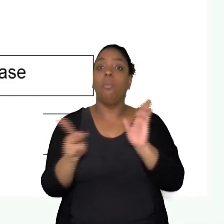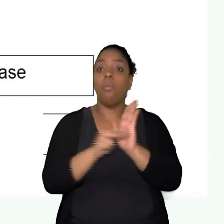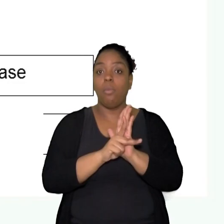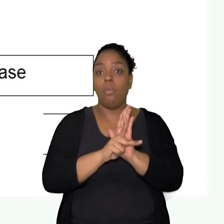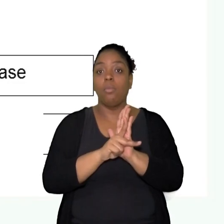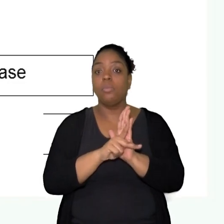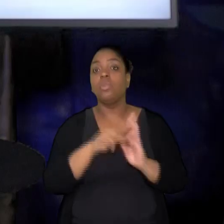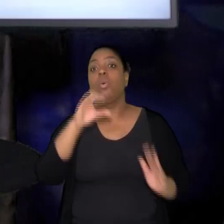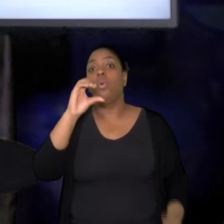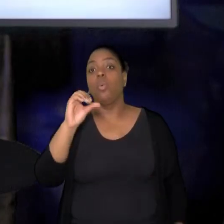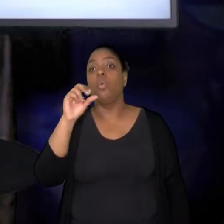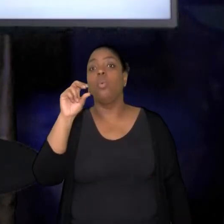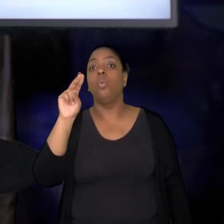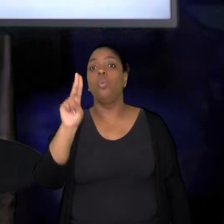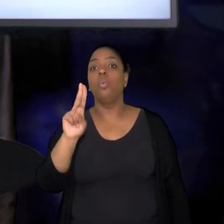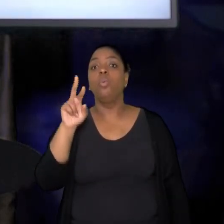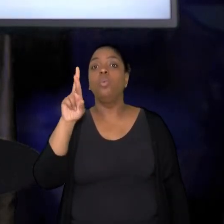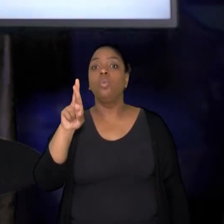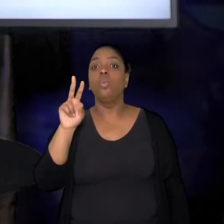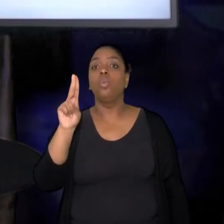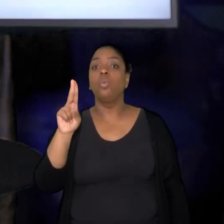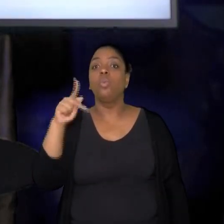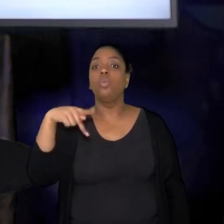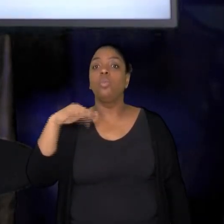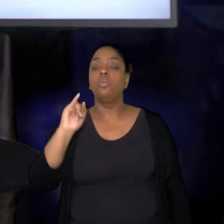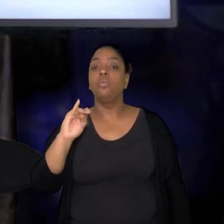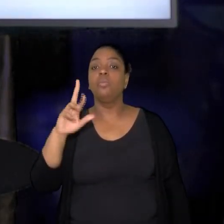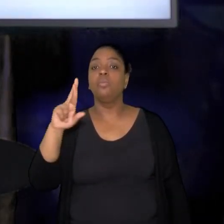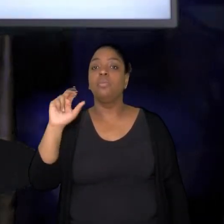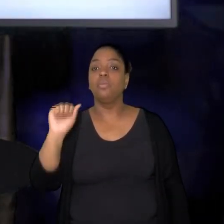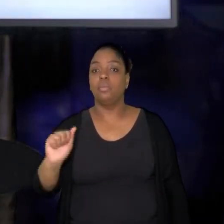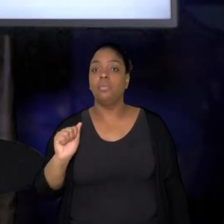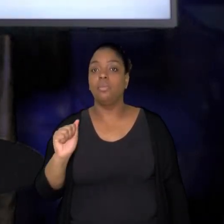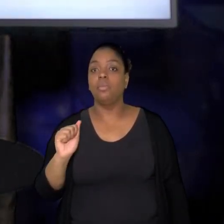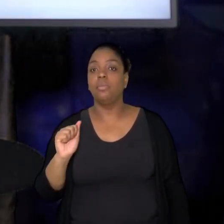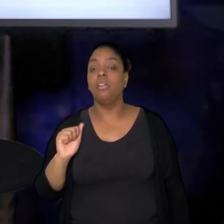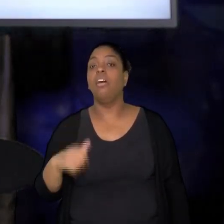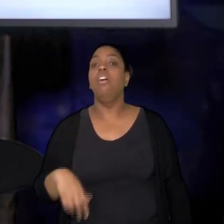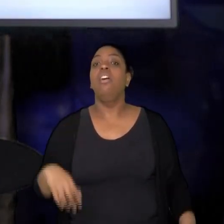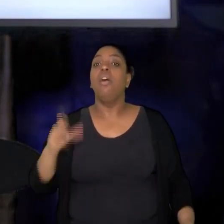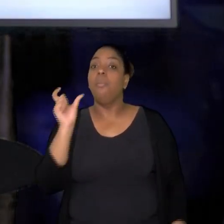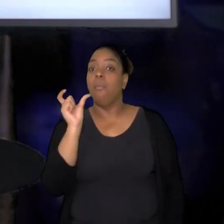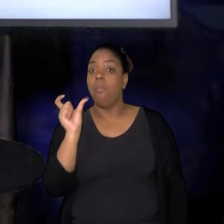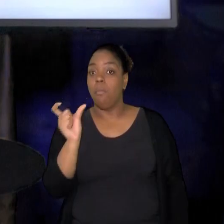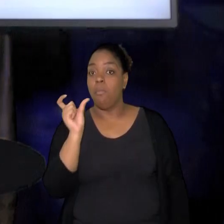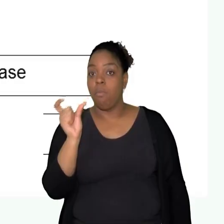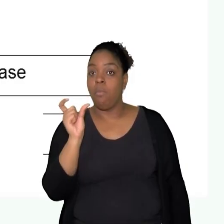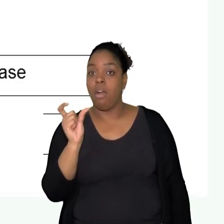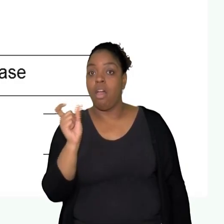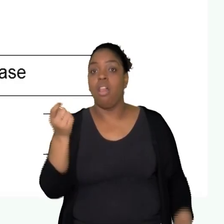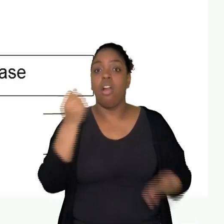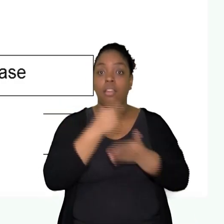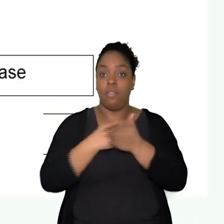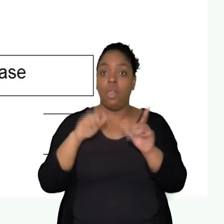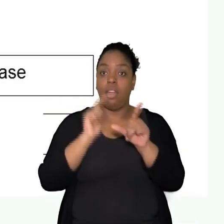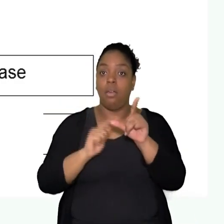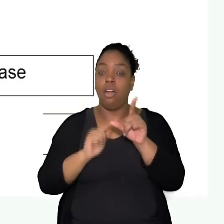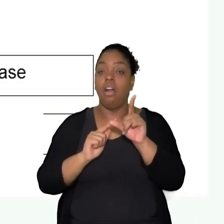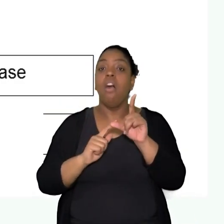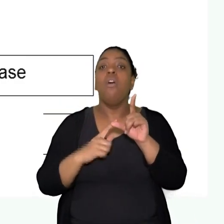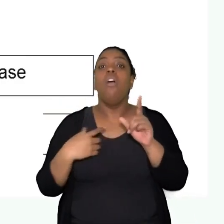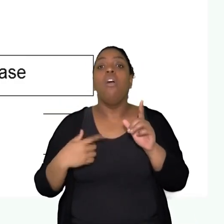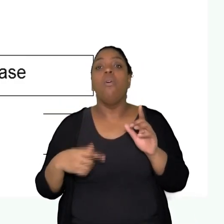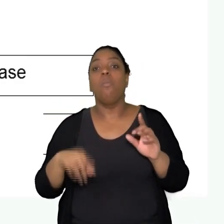Curupira. E a palavra que foi escrita com letra maiúscula por estar no início da frase foi